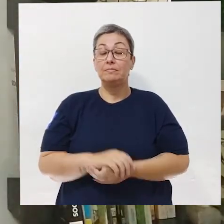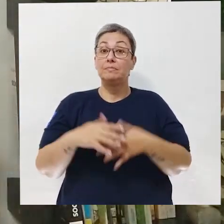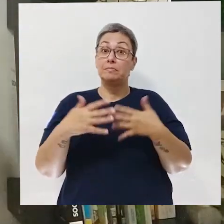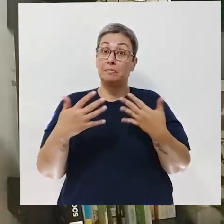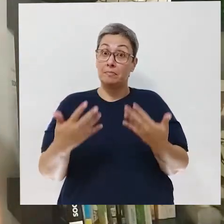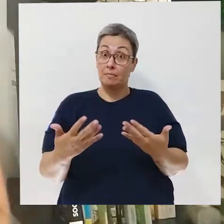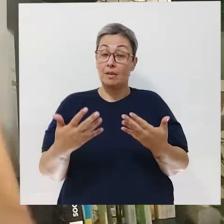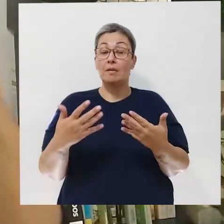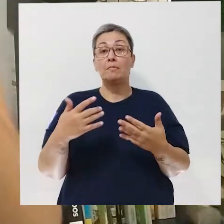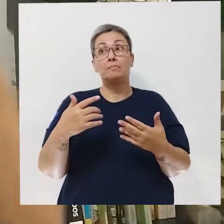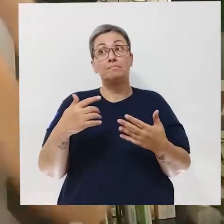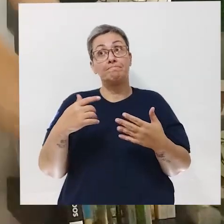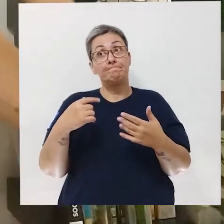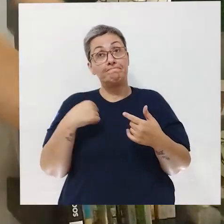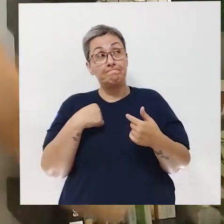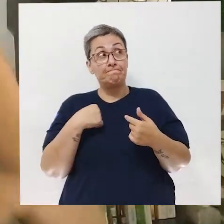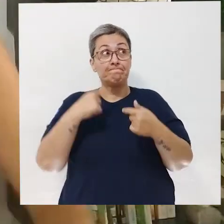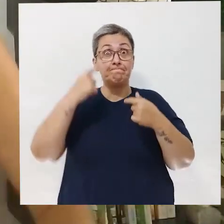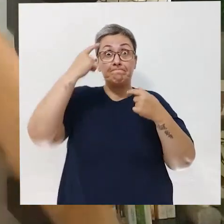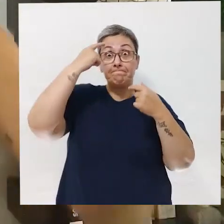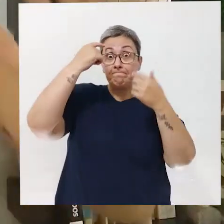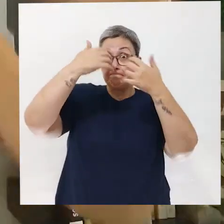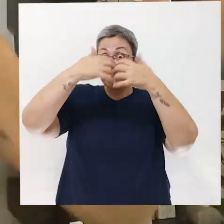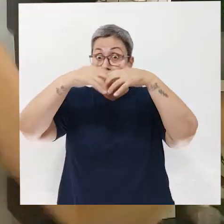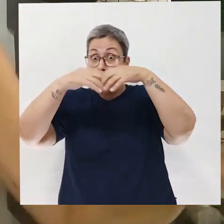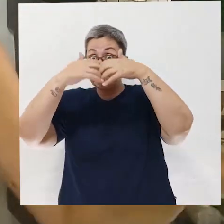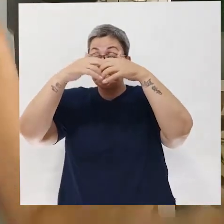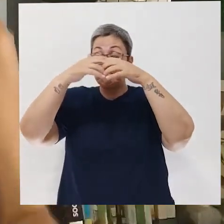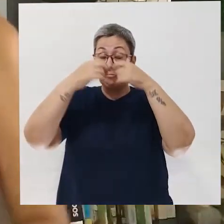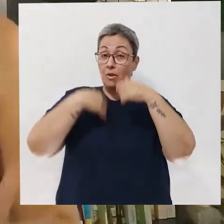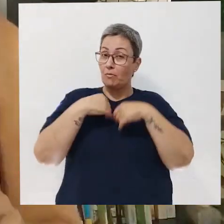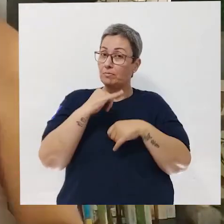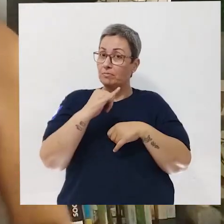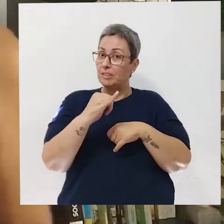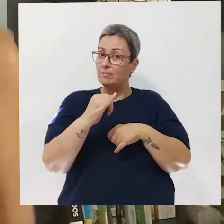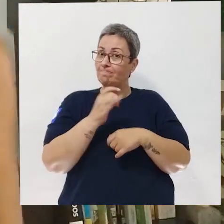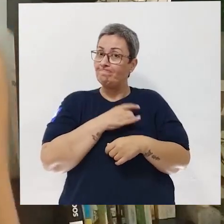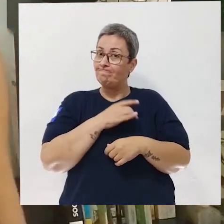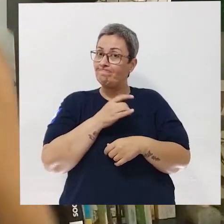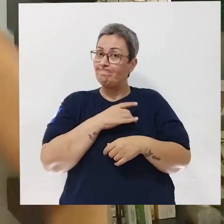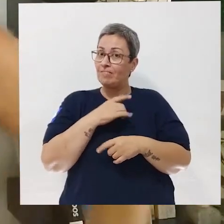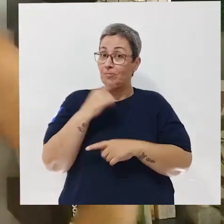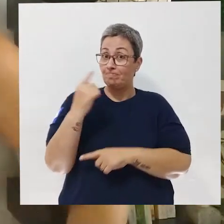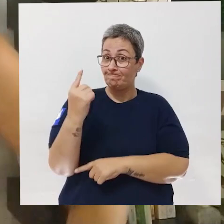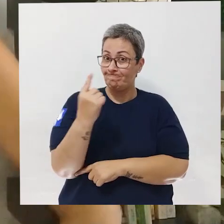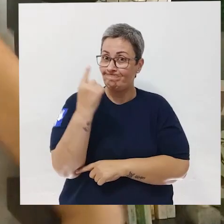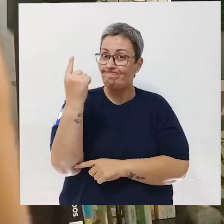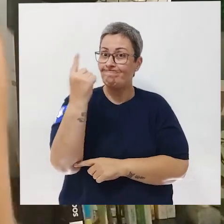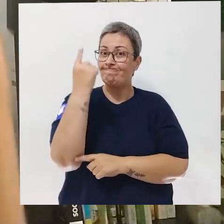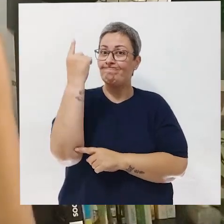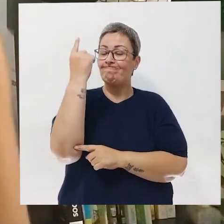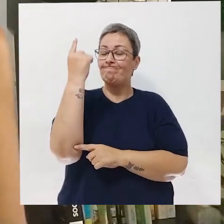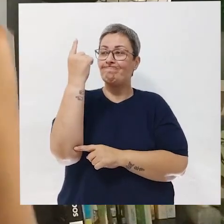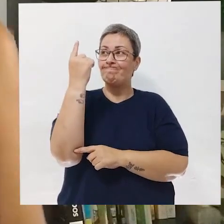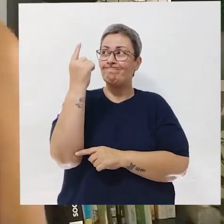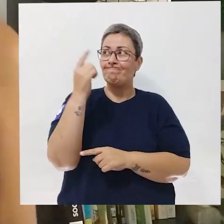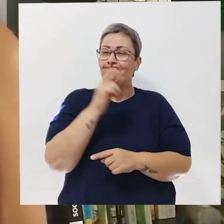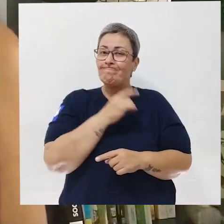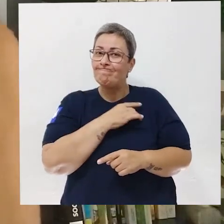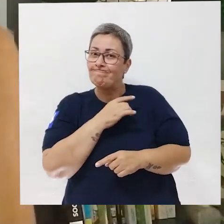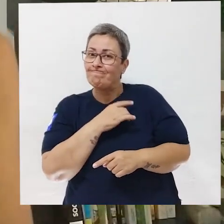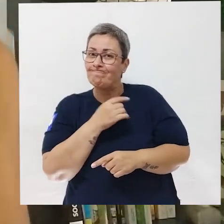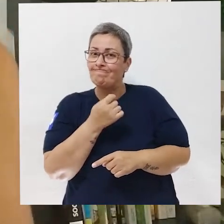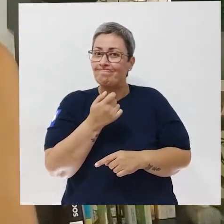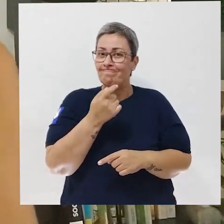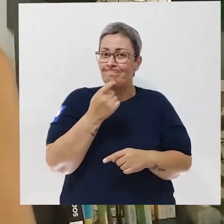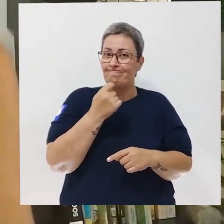Bom, eu pensei aqui e eu vou dizer pra vocês, eu tenho um pouco de medo de altura, tenho um pouquinho de medo